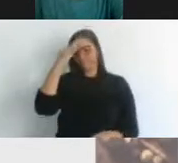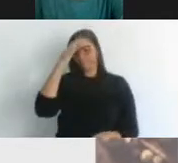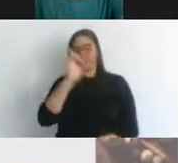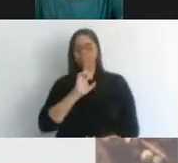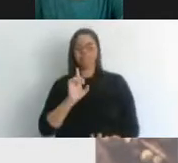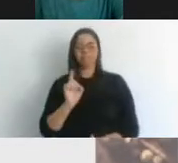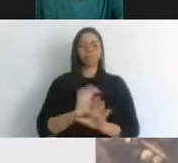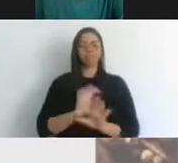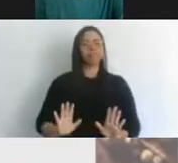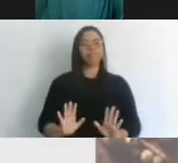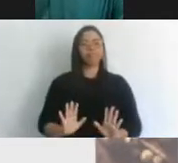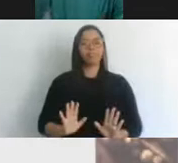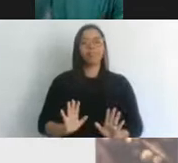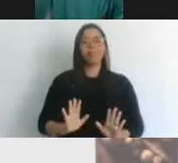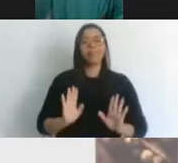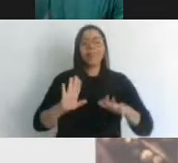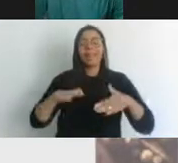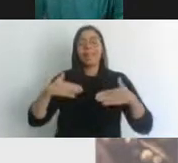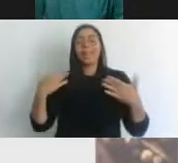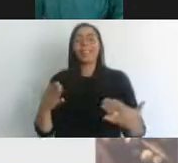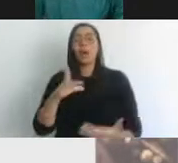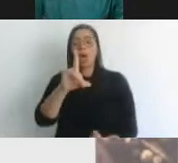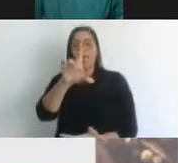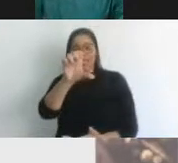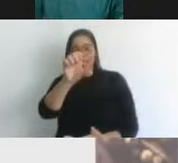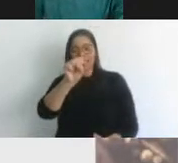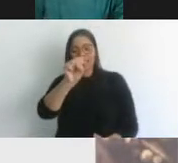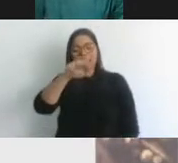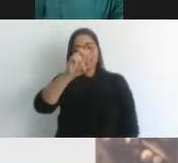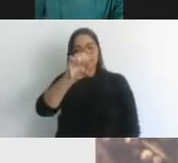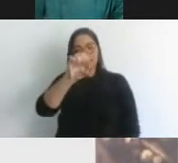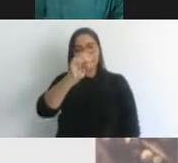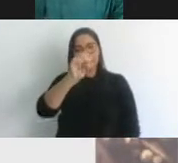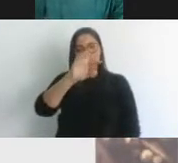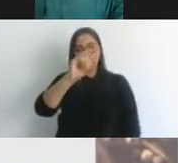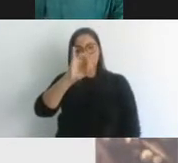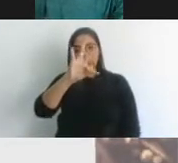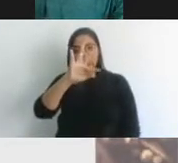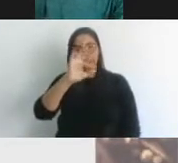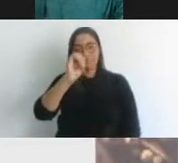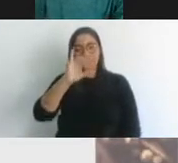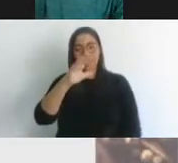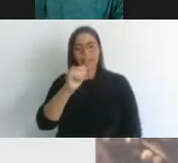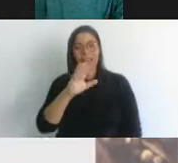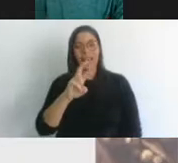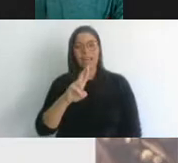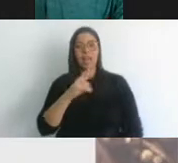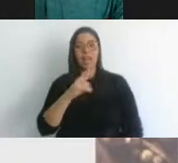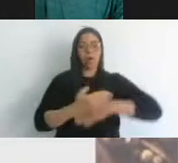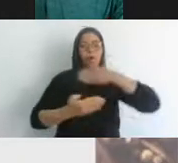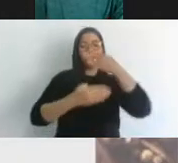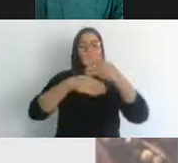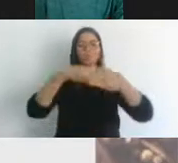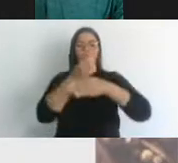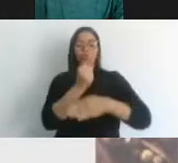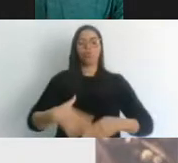né e não é desmistificar uma estrutura Colonial que